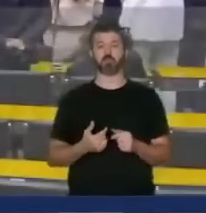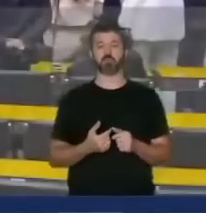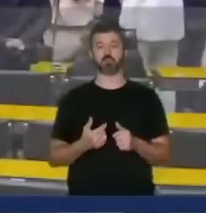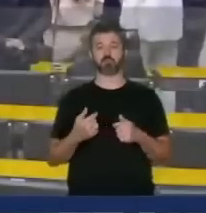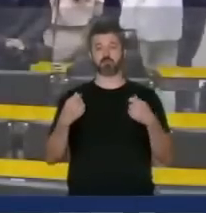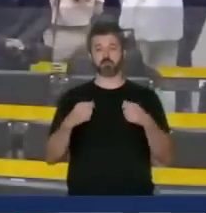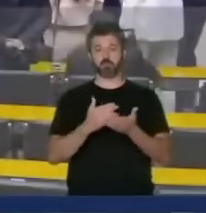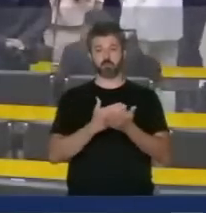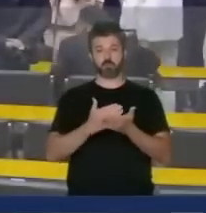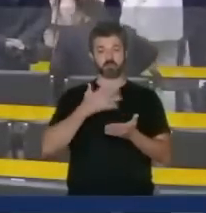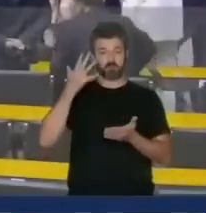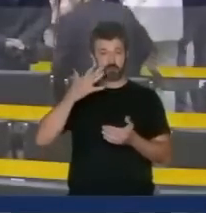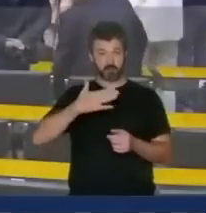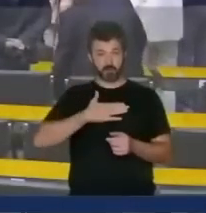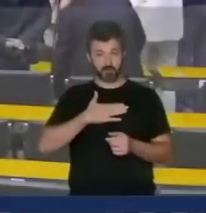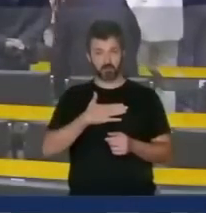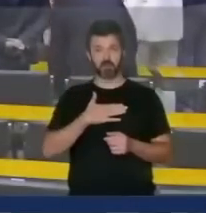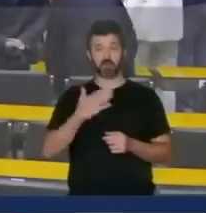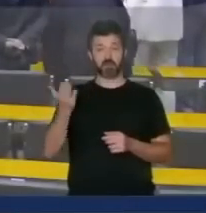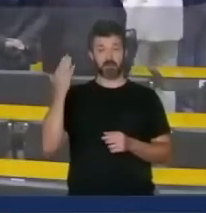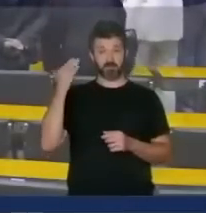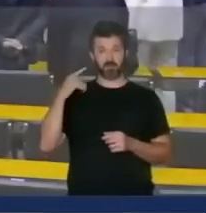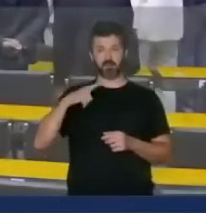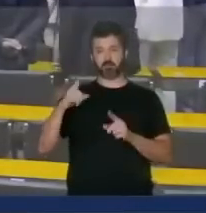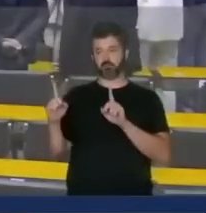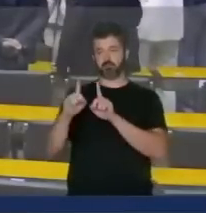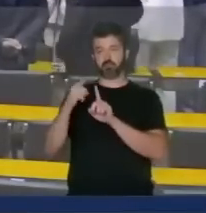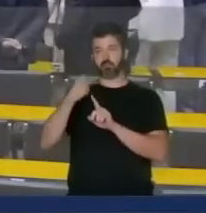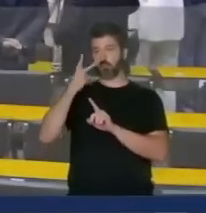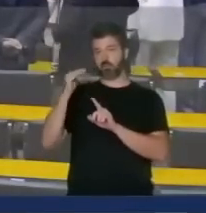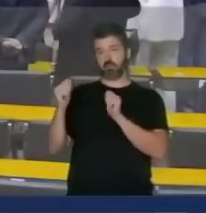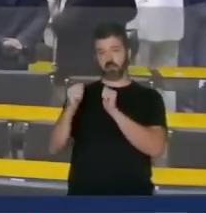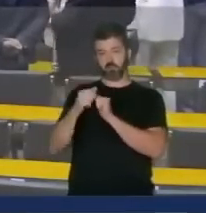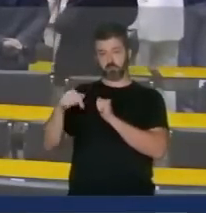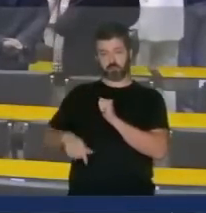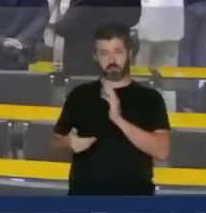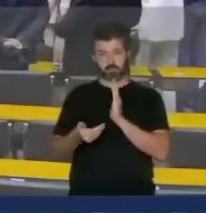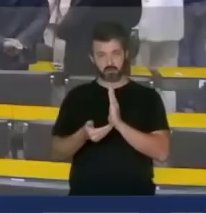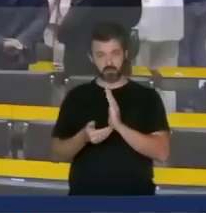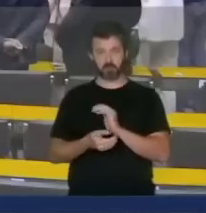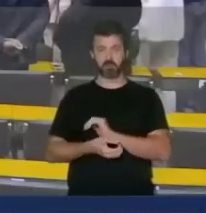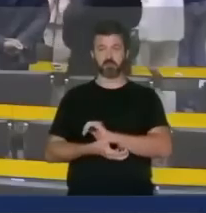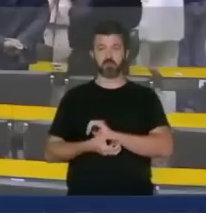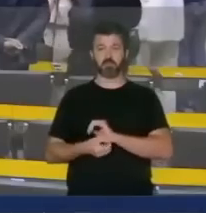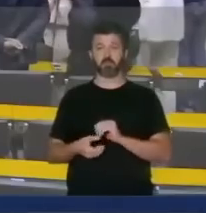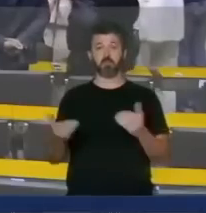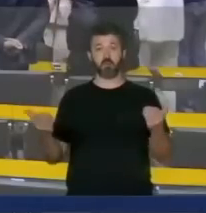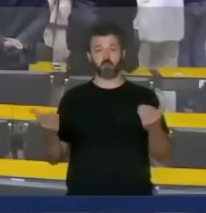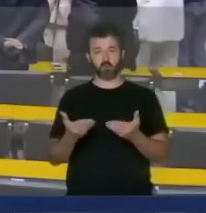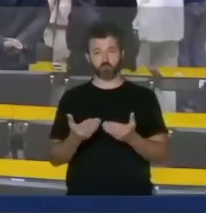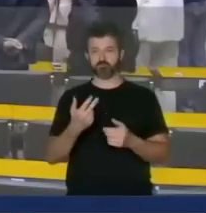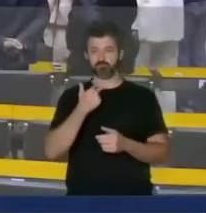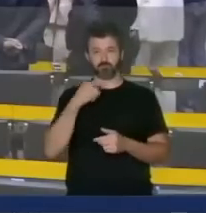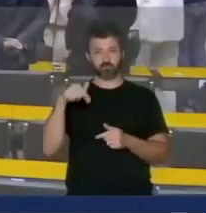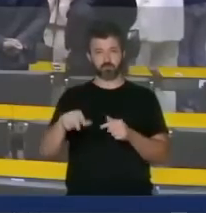iniciar minha fala, que na passada teve ao meu lado meu pai, nesta casa, e que hoje não pôde aqui